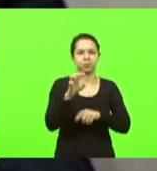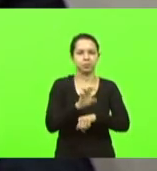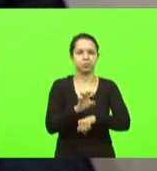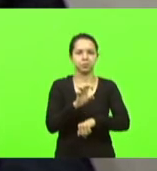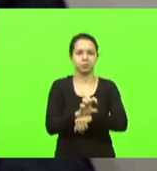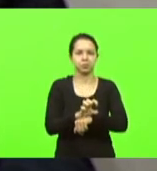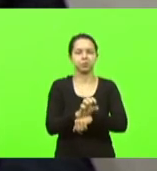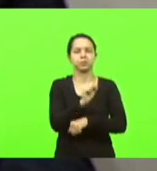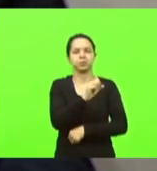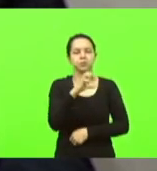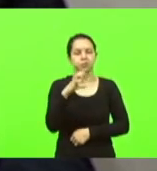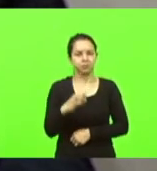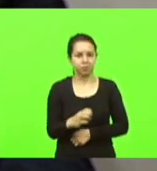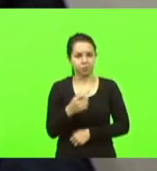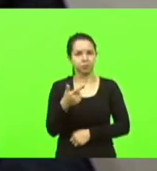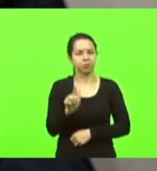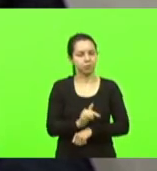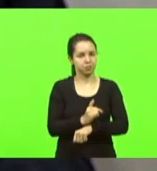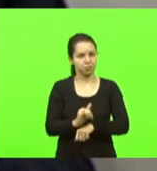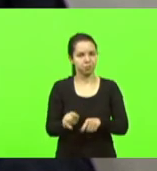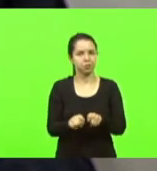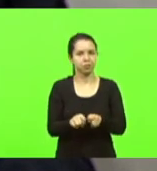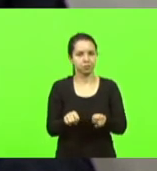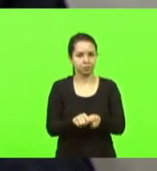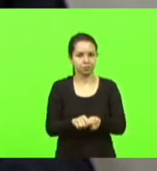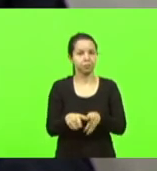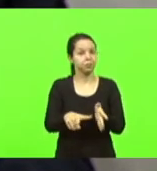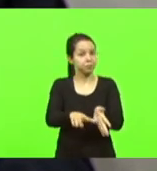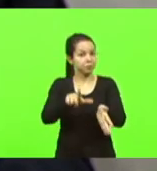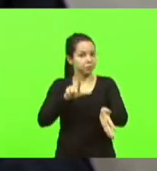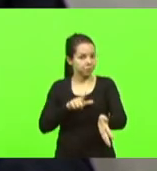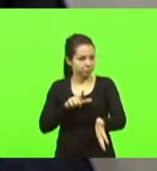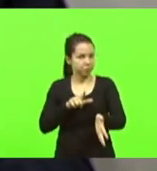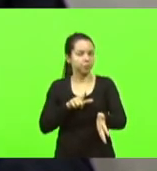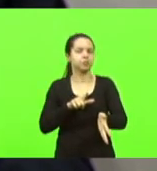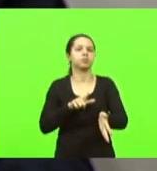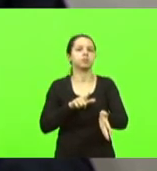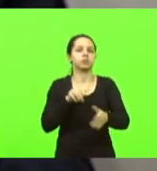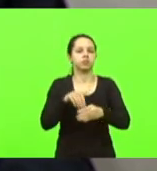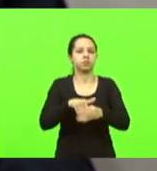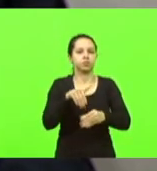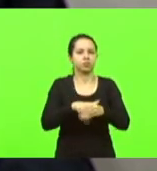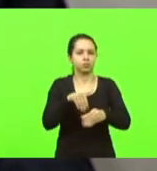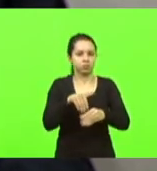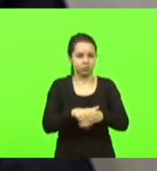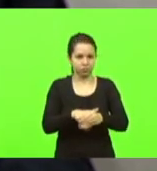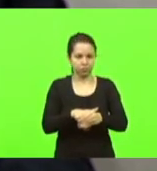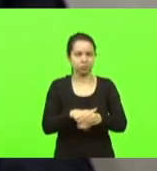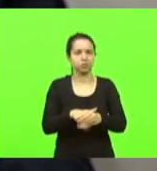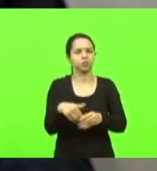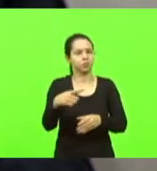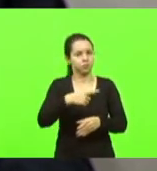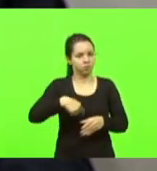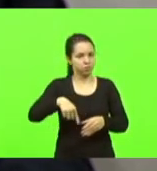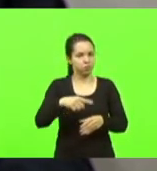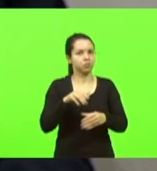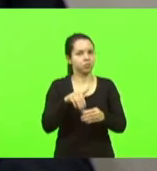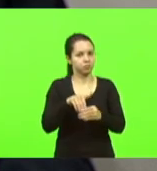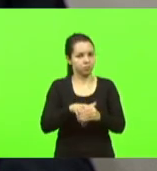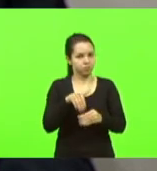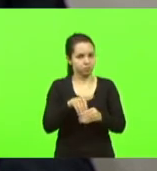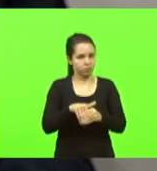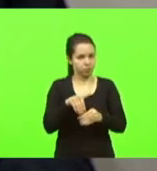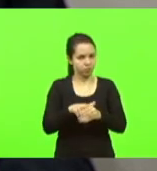providências Antes de nós entrarmos na votação do substitutivo Global nós vamos voltar